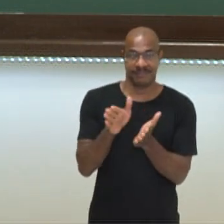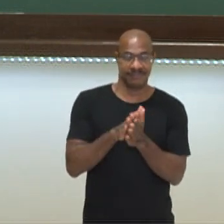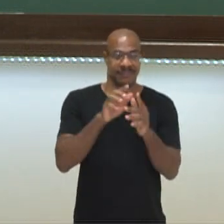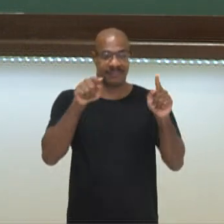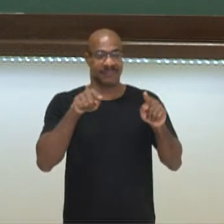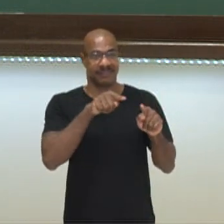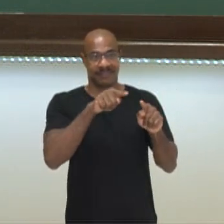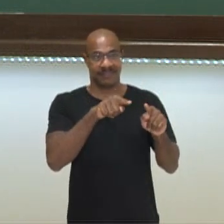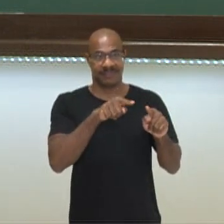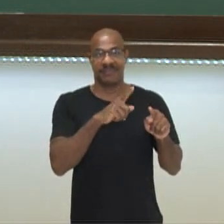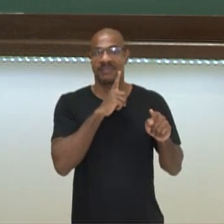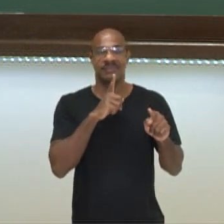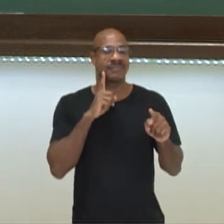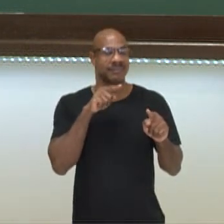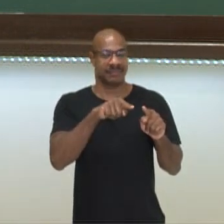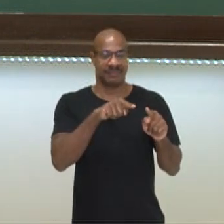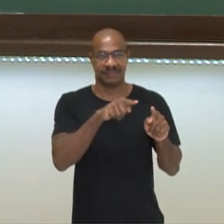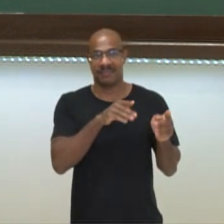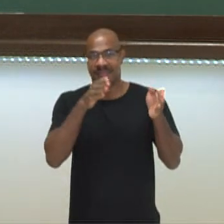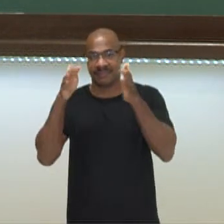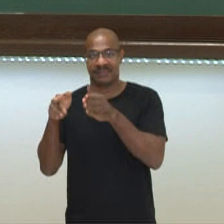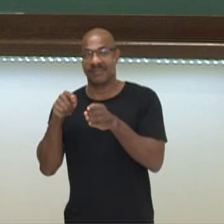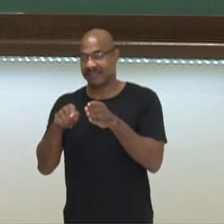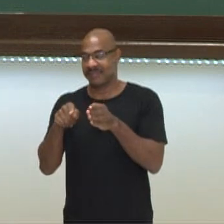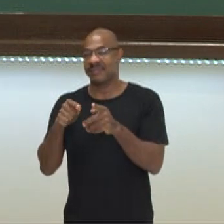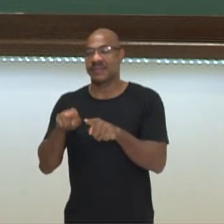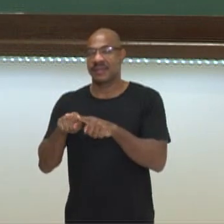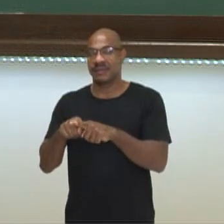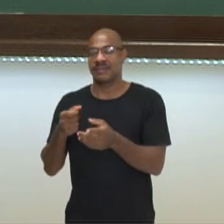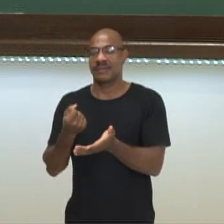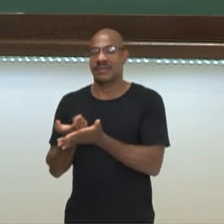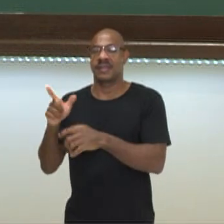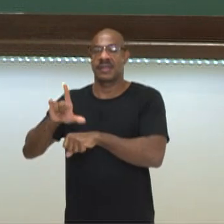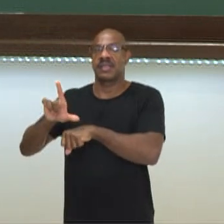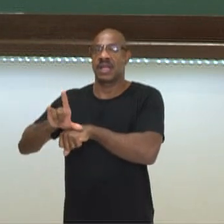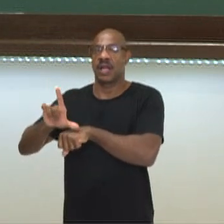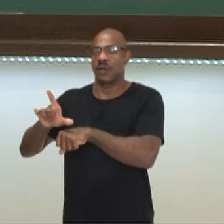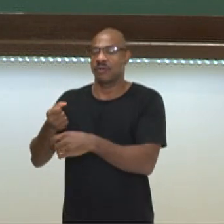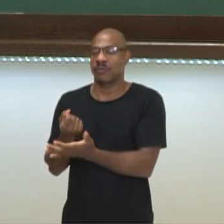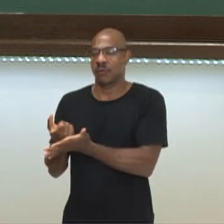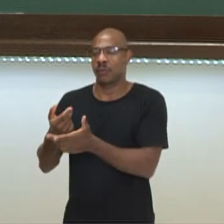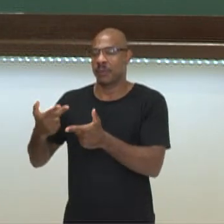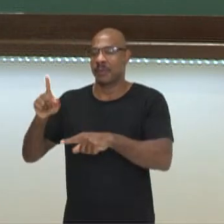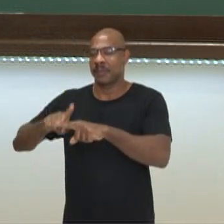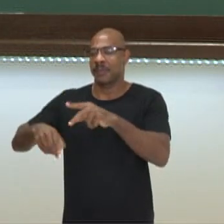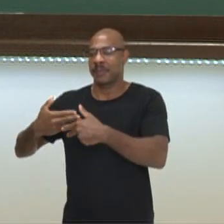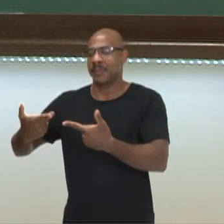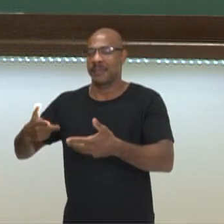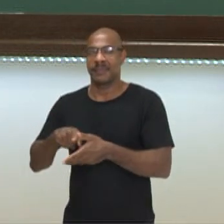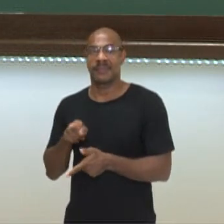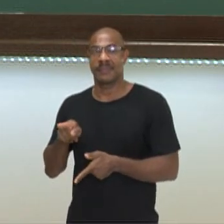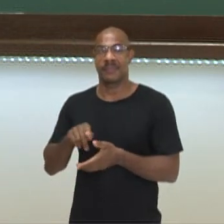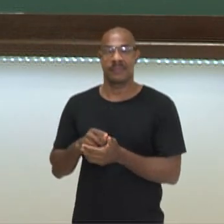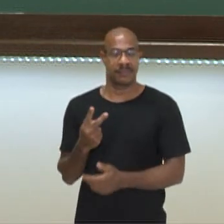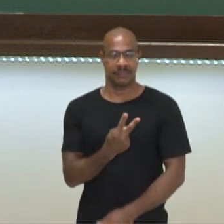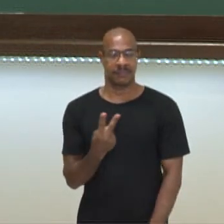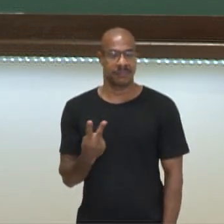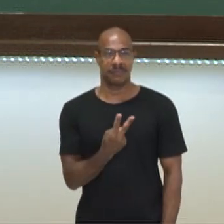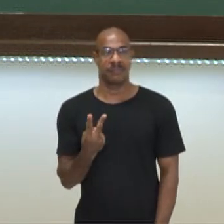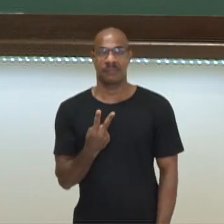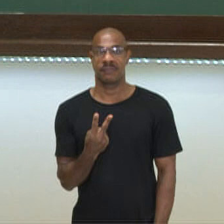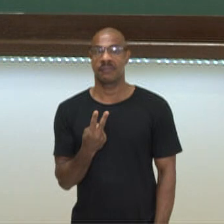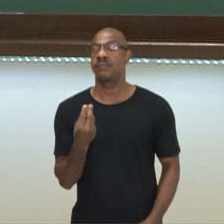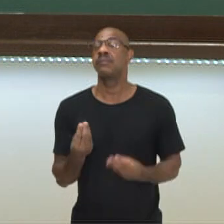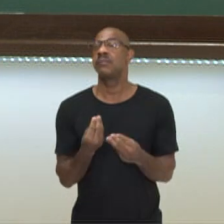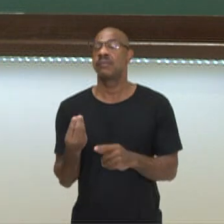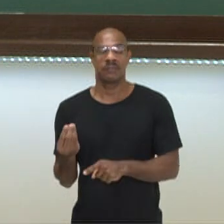eu tive na lanchonete e os gastos que eu tive na papelaria. E esses dois gastos eu vou tirar da